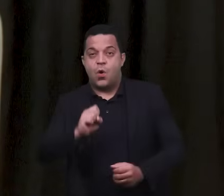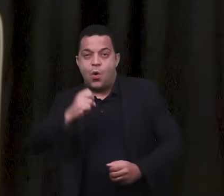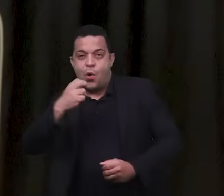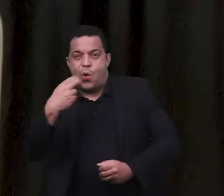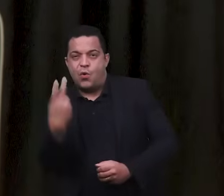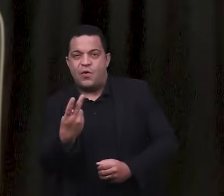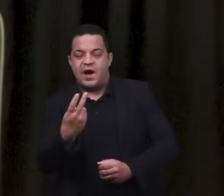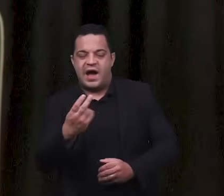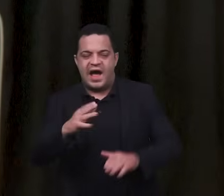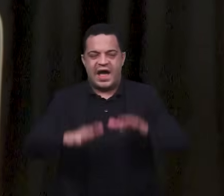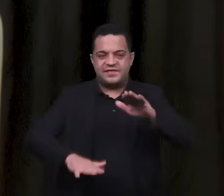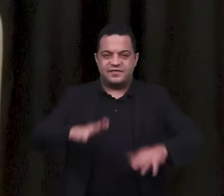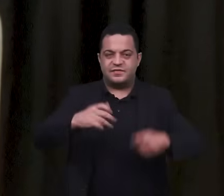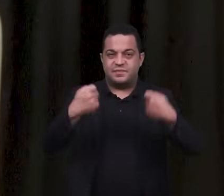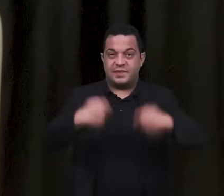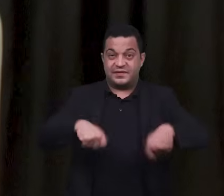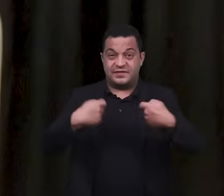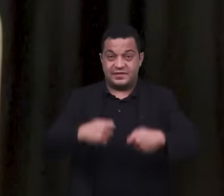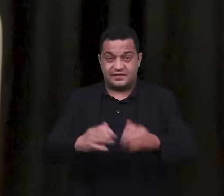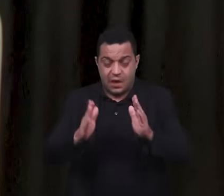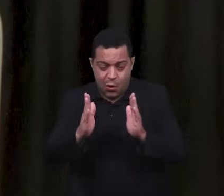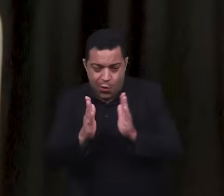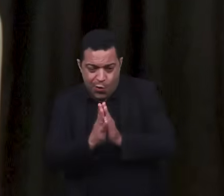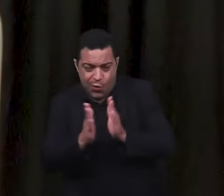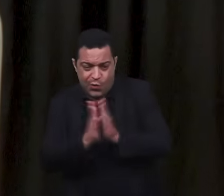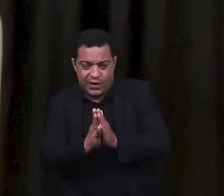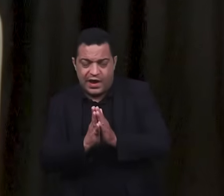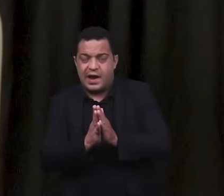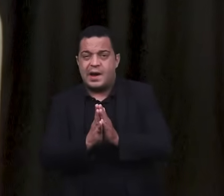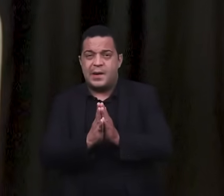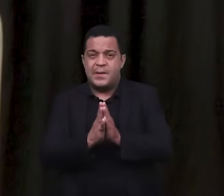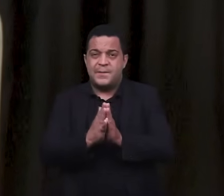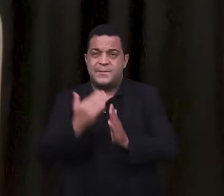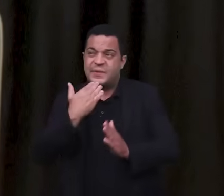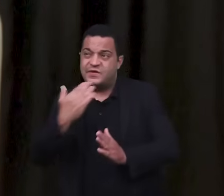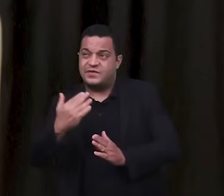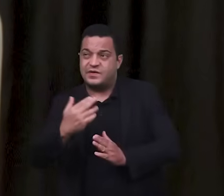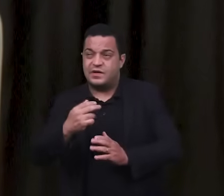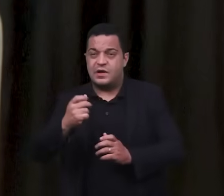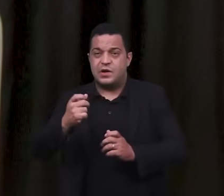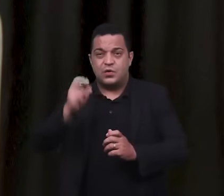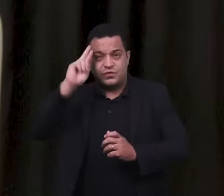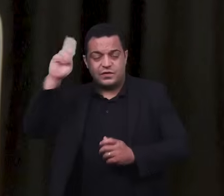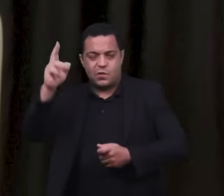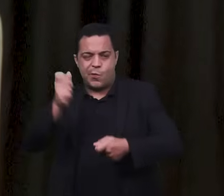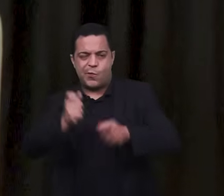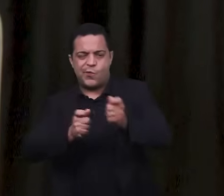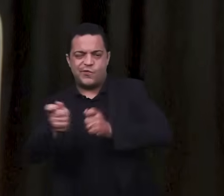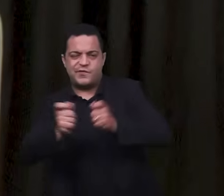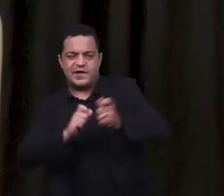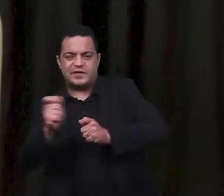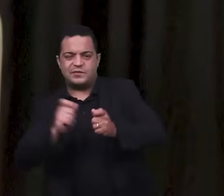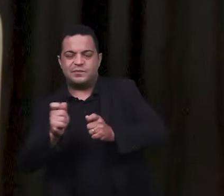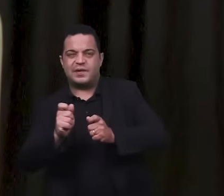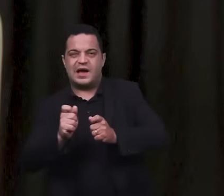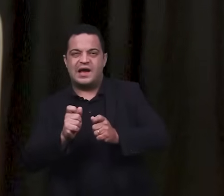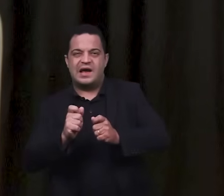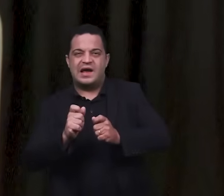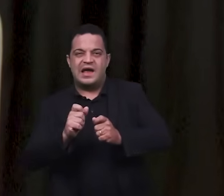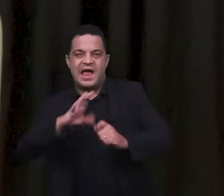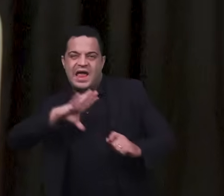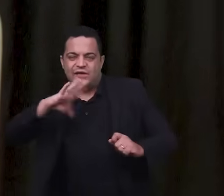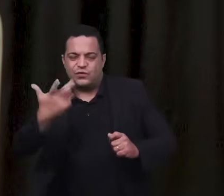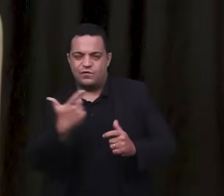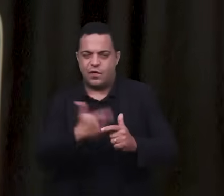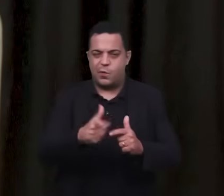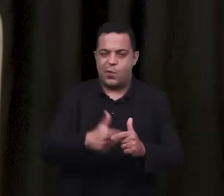ou eclesiasticamente, mas estamos ligados pelo Espírito, né, ao presbitério. Então, realmente, essa